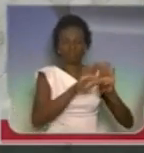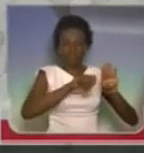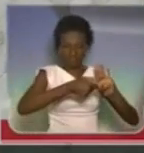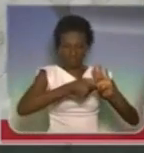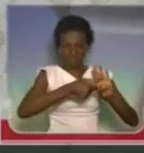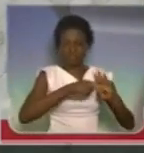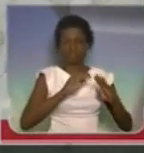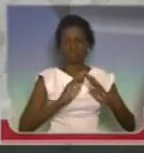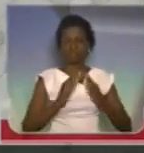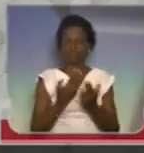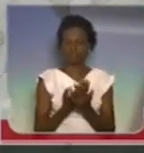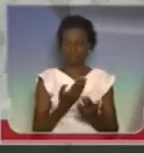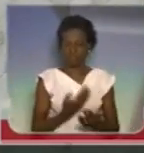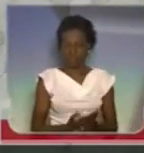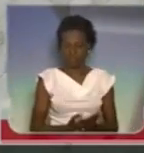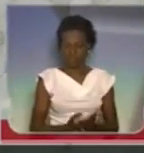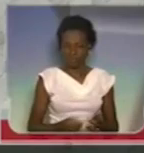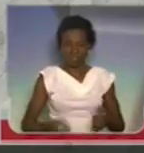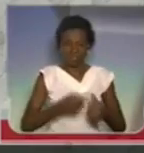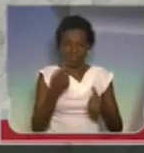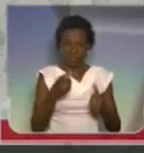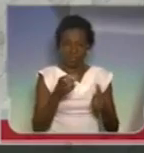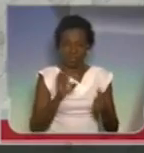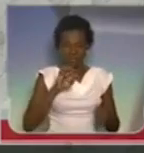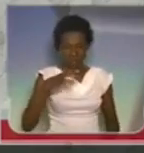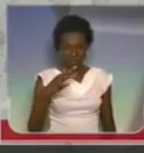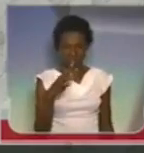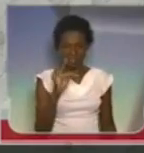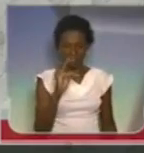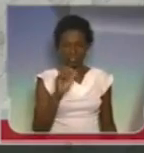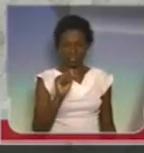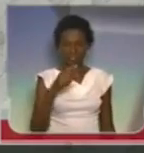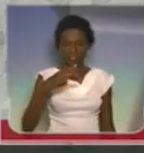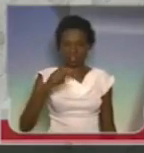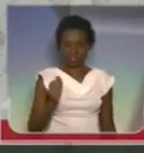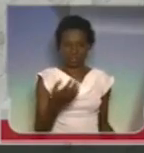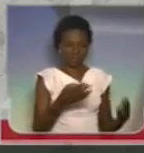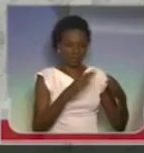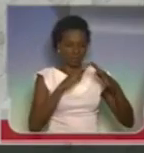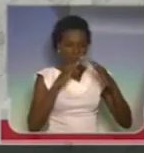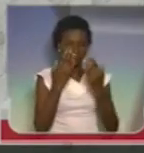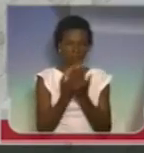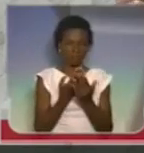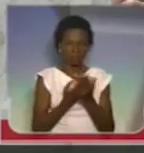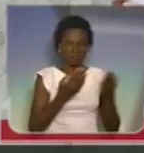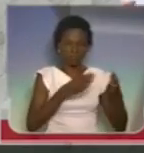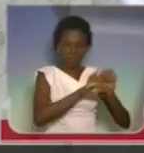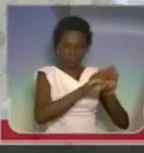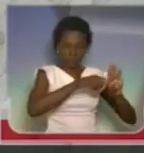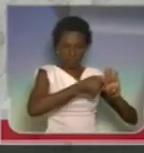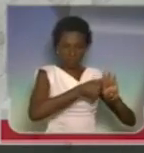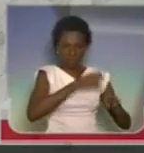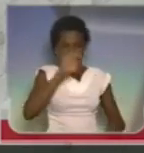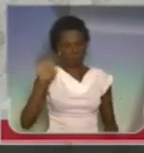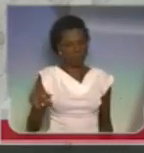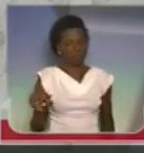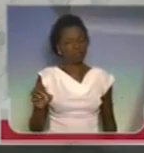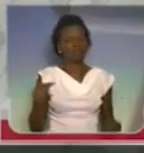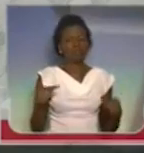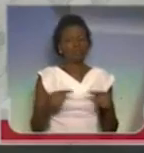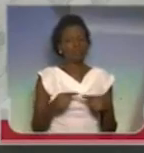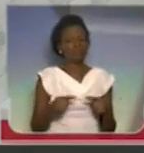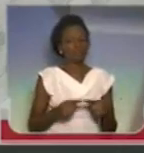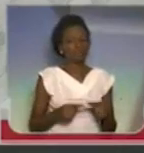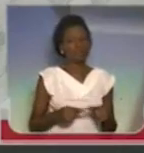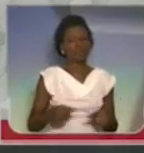de escolas esse esse essa primeira etapa do fechamento de escolas da rede estadual faz parte logicamente Todos